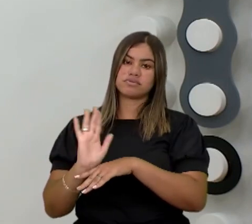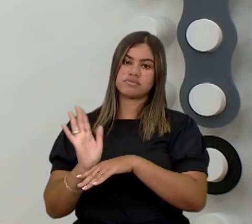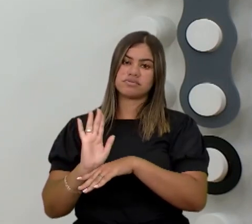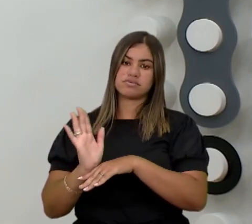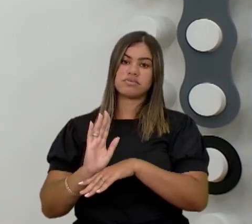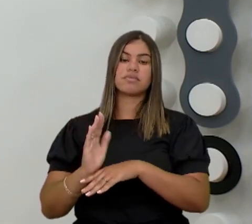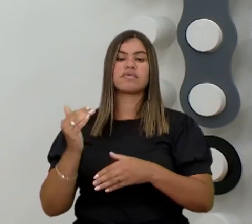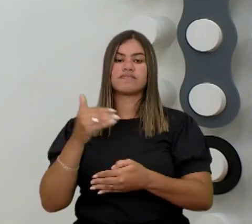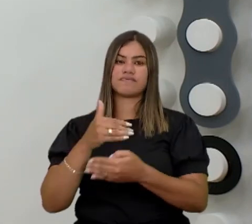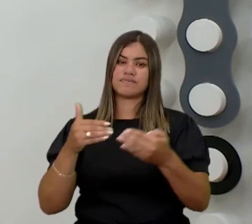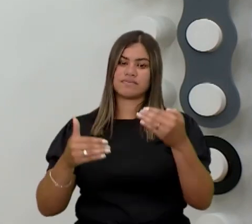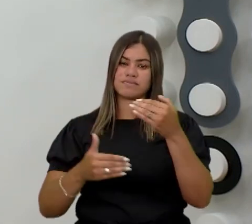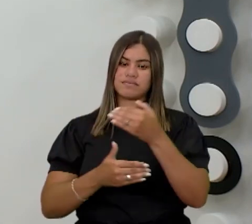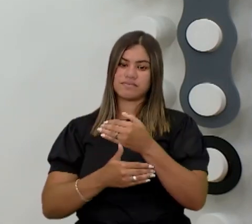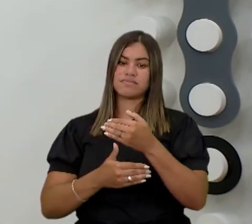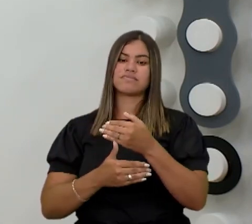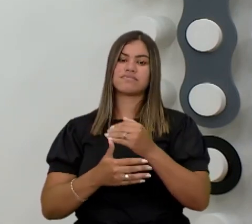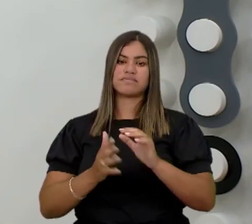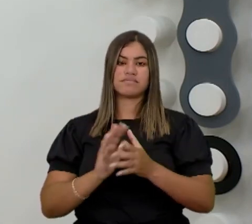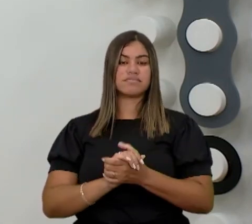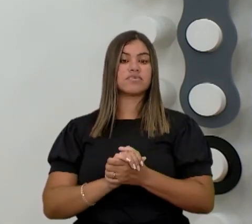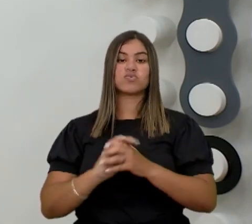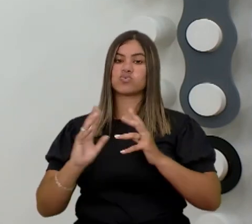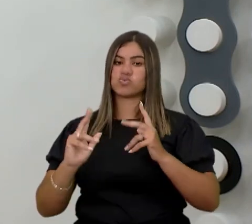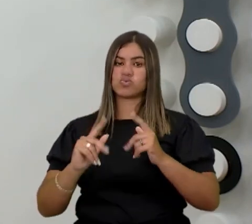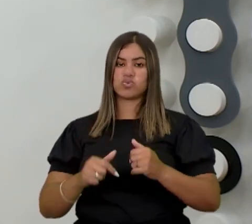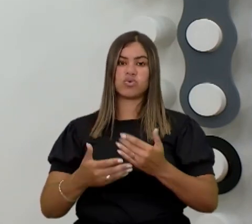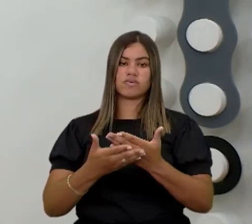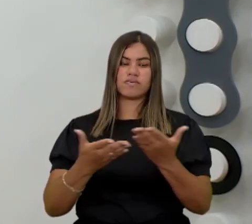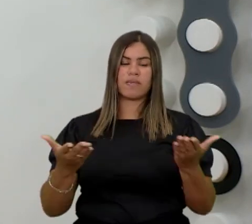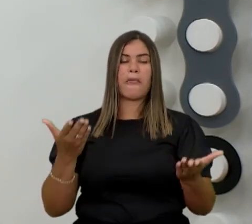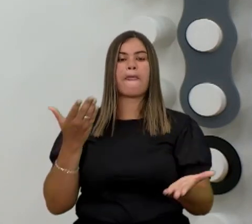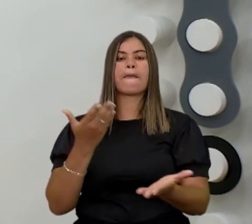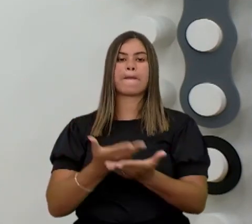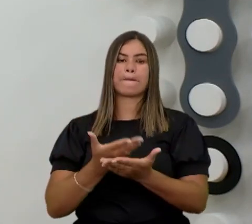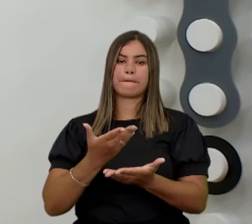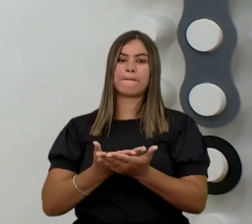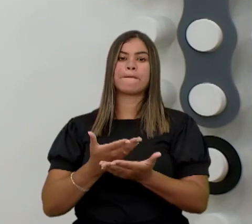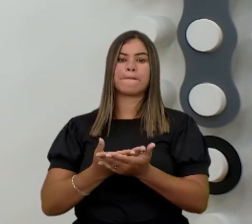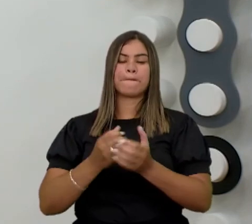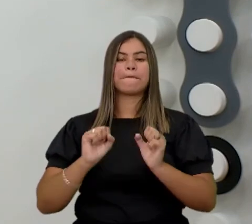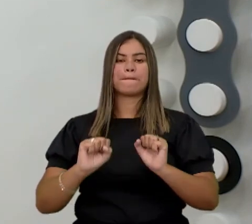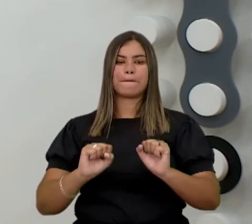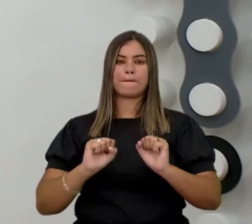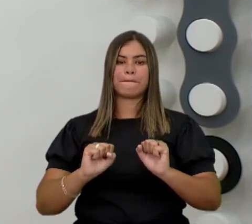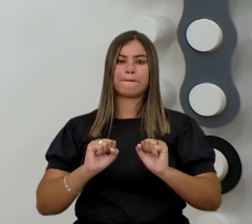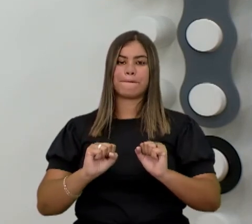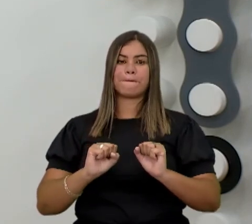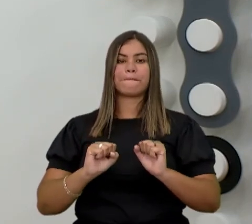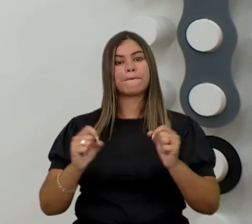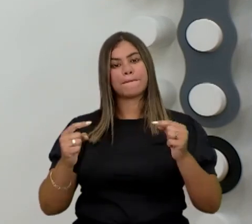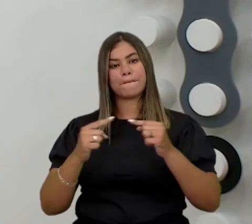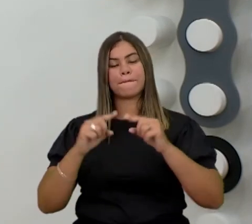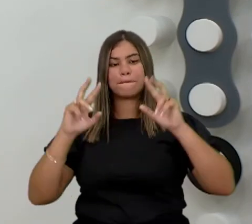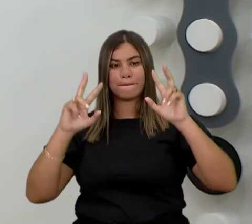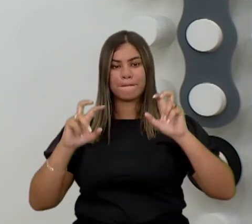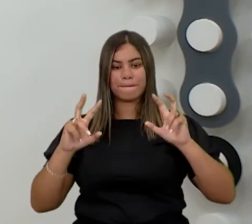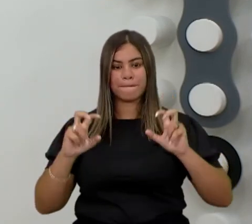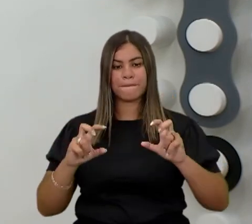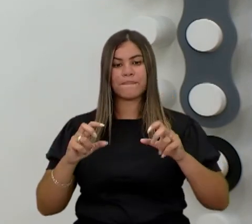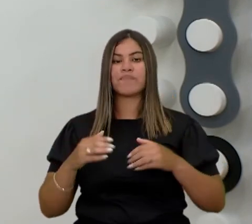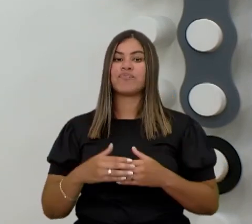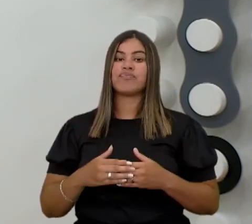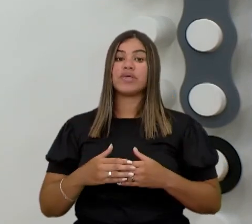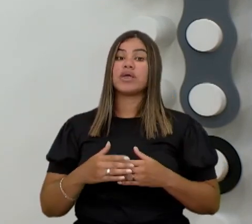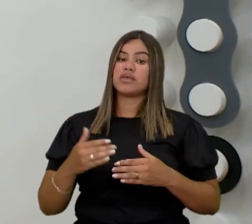o PPT e está o roteiro para vocês estarem estudando aí um pouco mais sobre o tema abordado, e vamos continuar